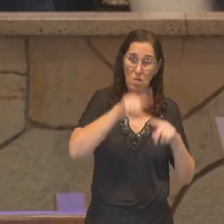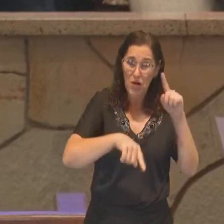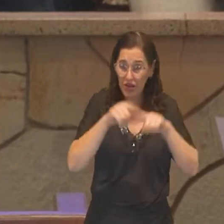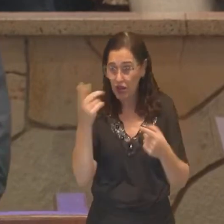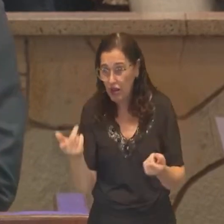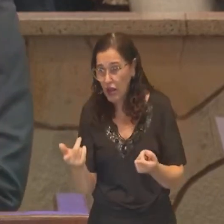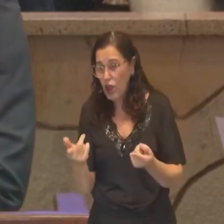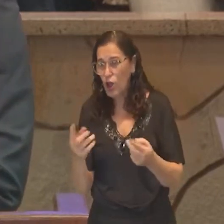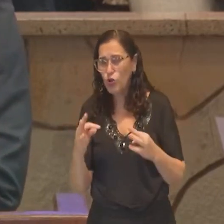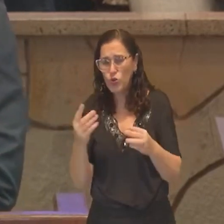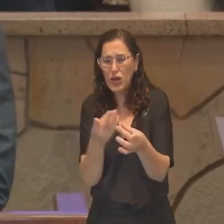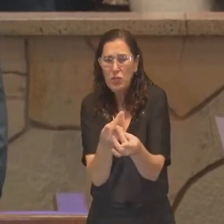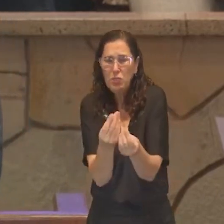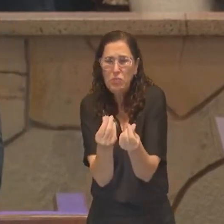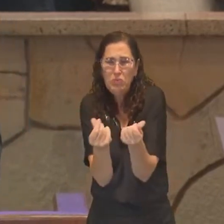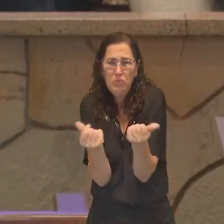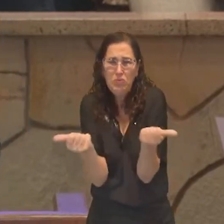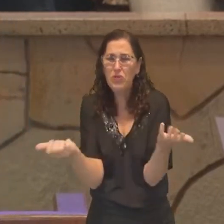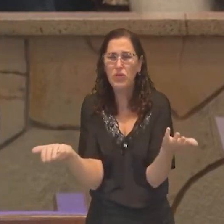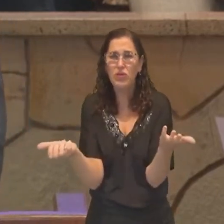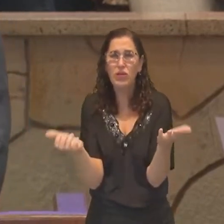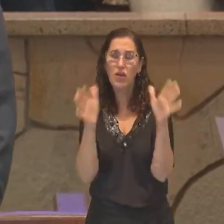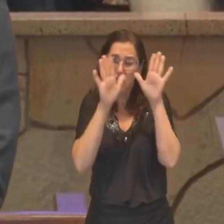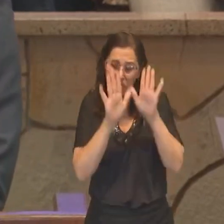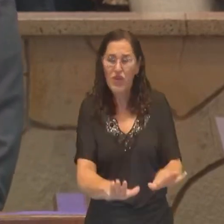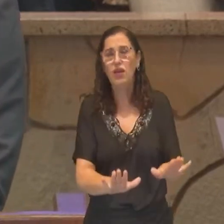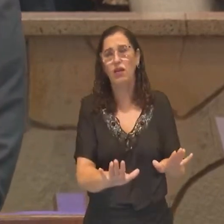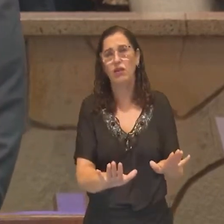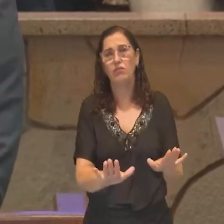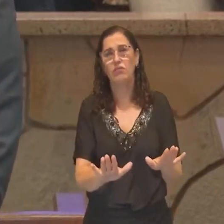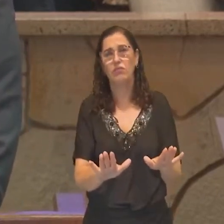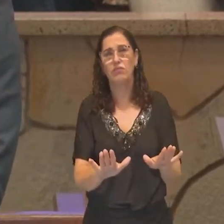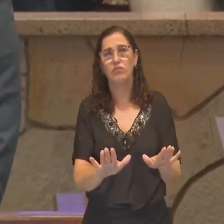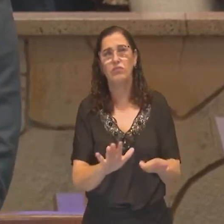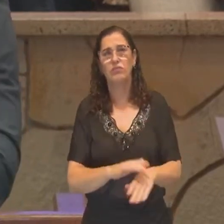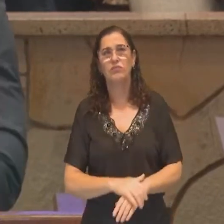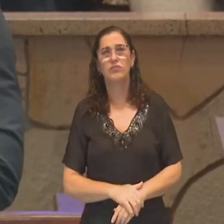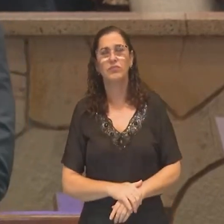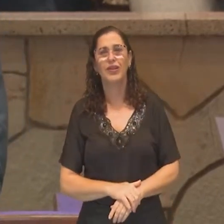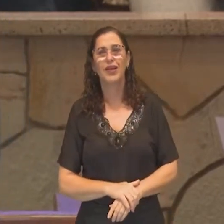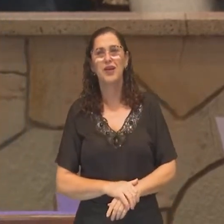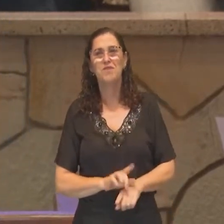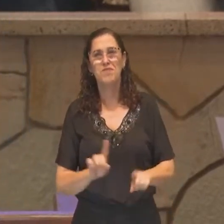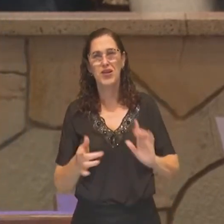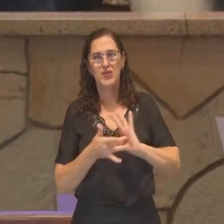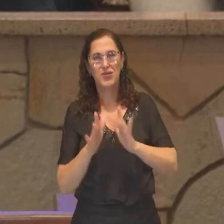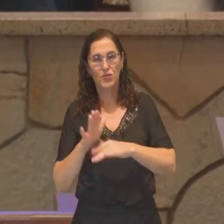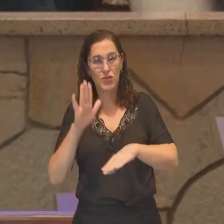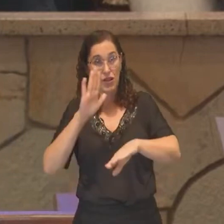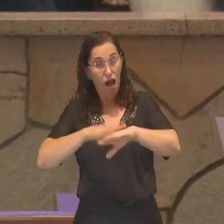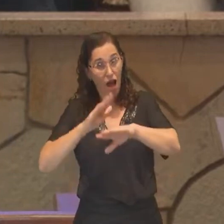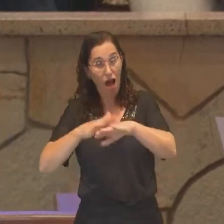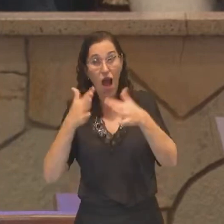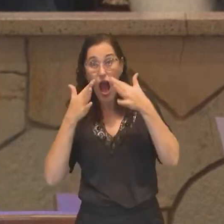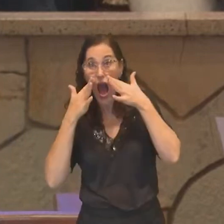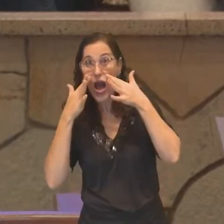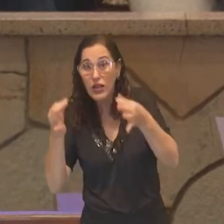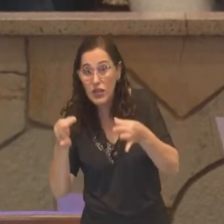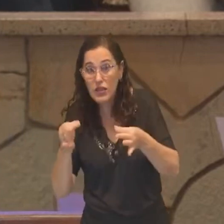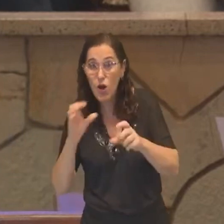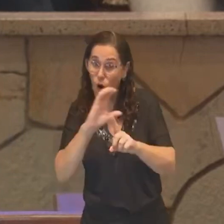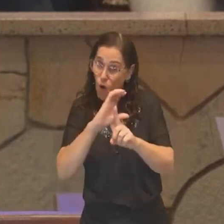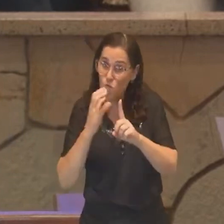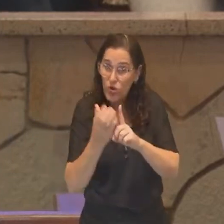que perece, vai ficar. E Jesus está chamando a atenção dessa comunidade